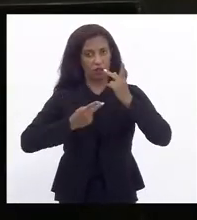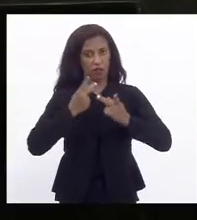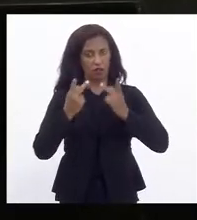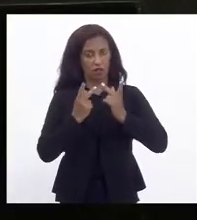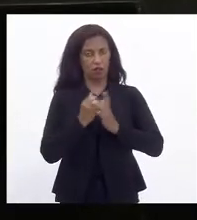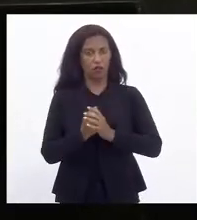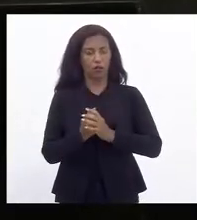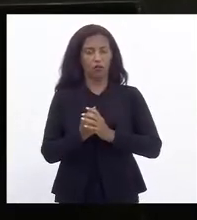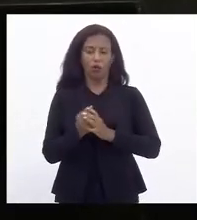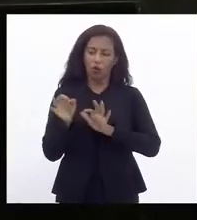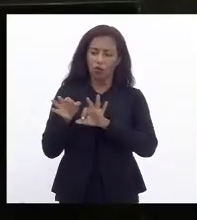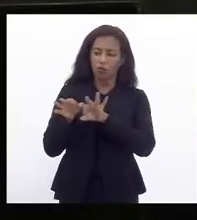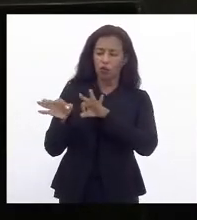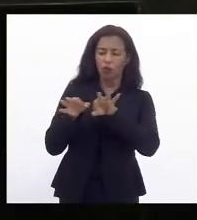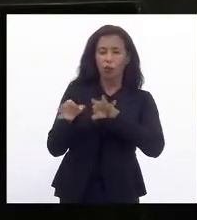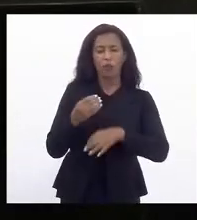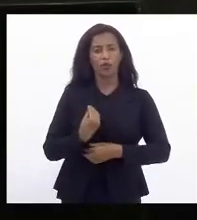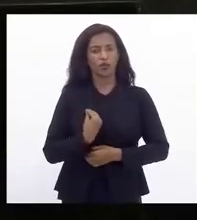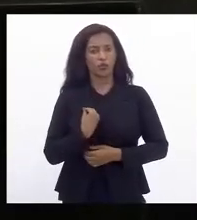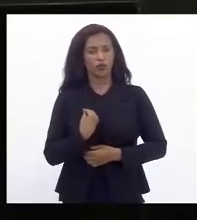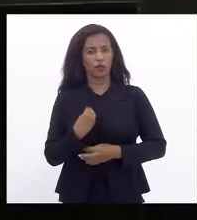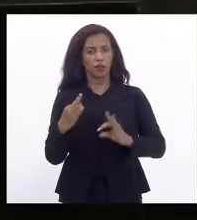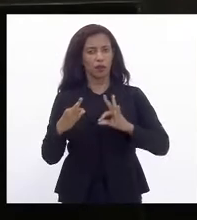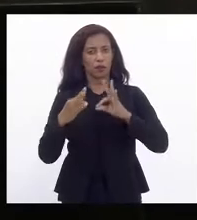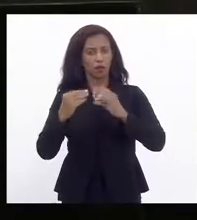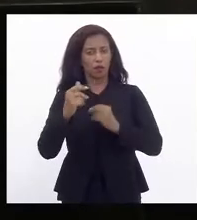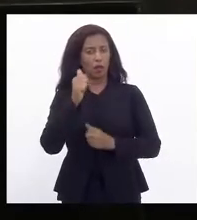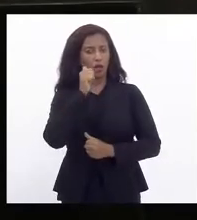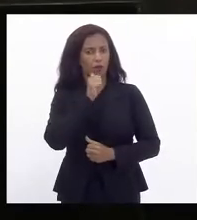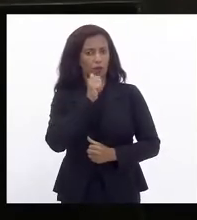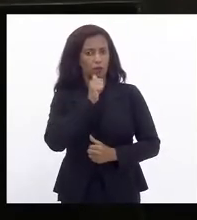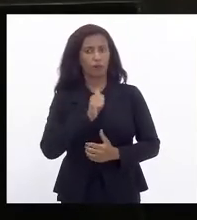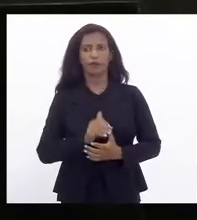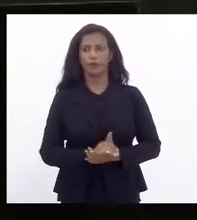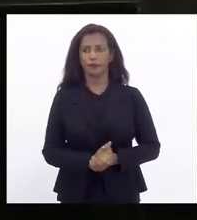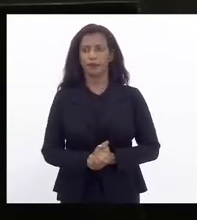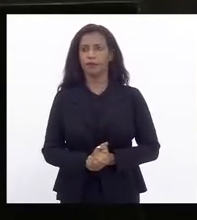de condição de vida para todas as mulheres.